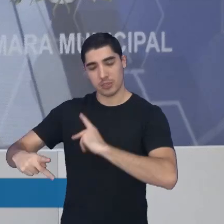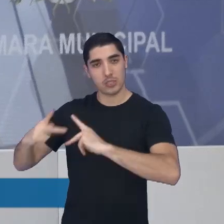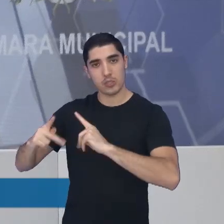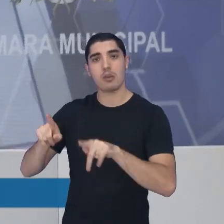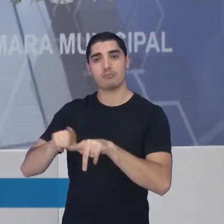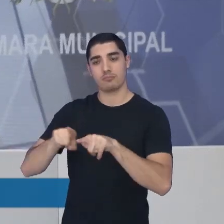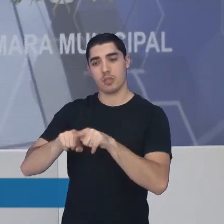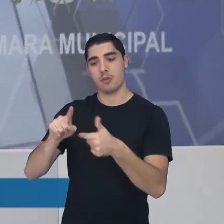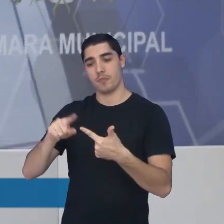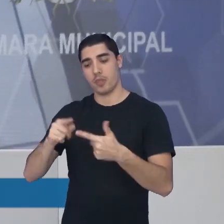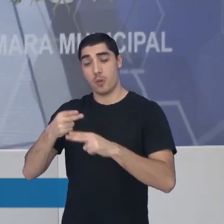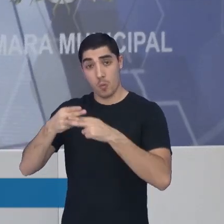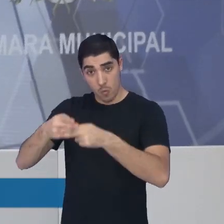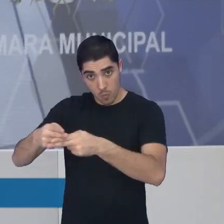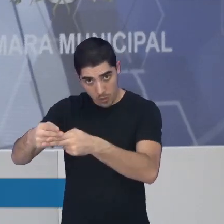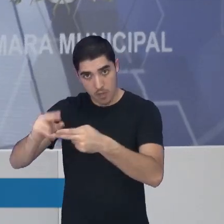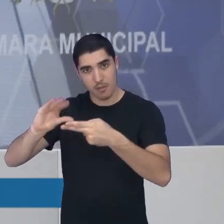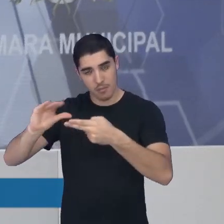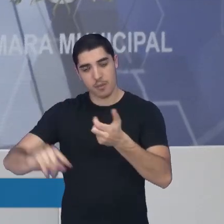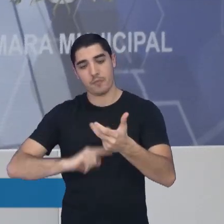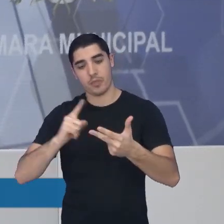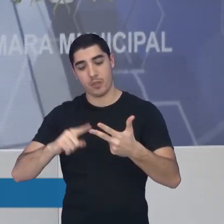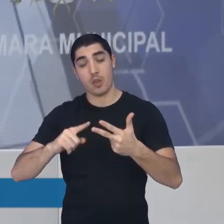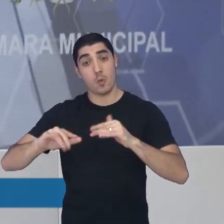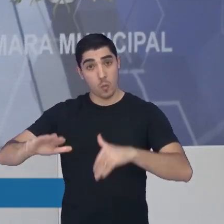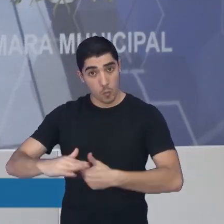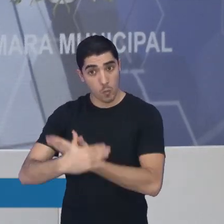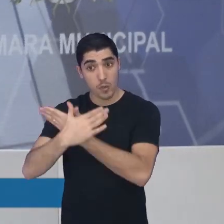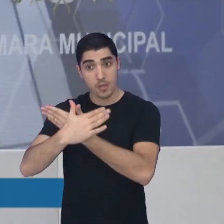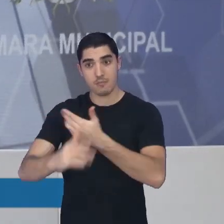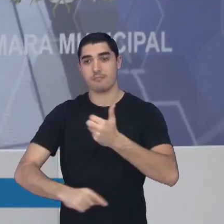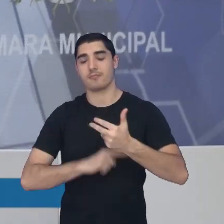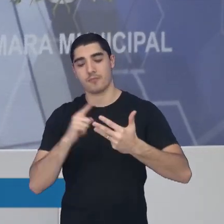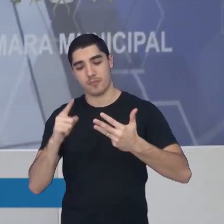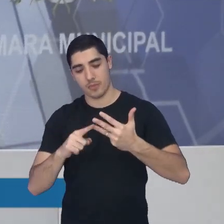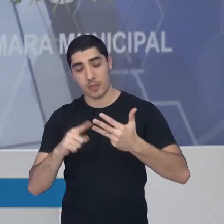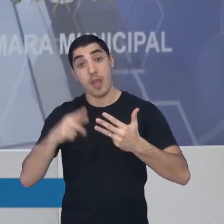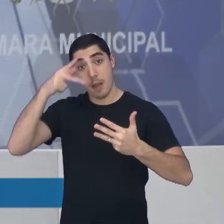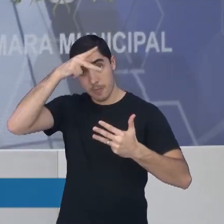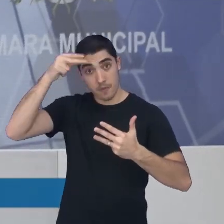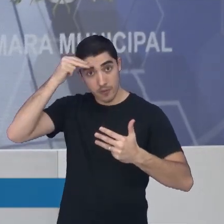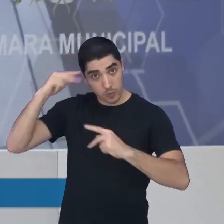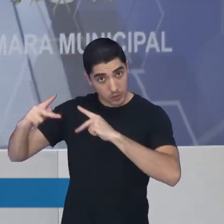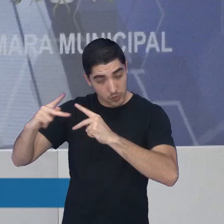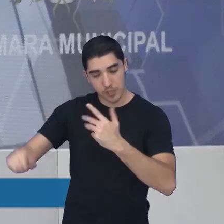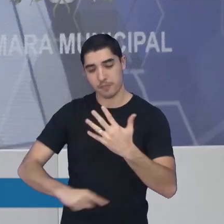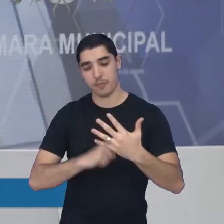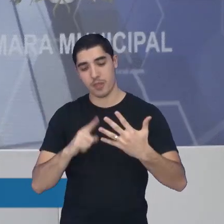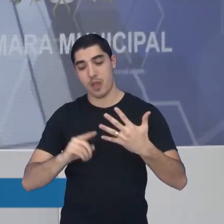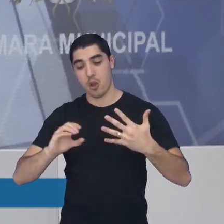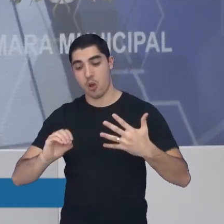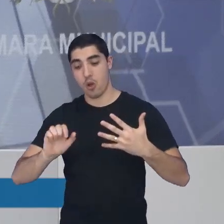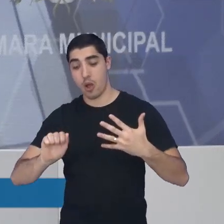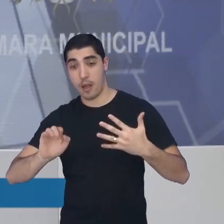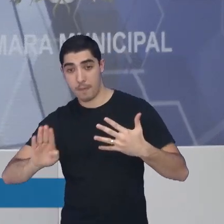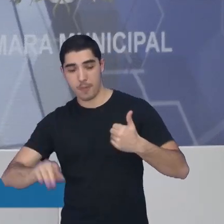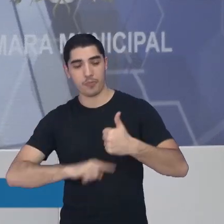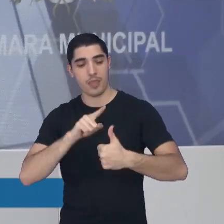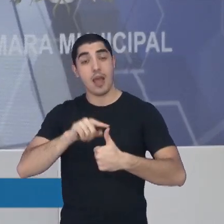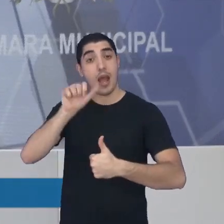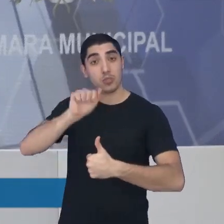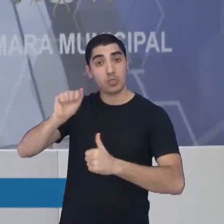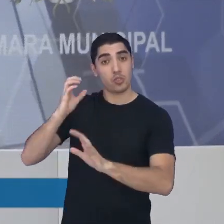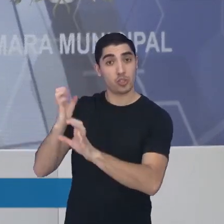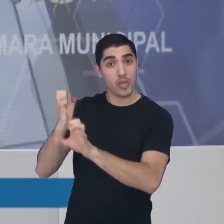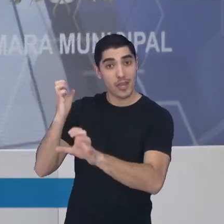INPE, o ITA, a Prefeitura Municipal de São José dos Campos, a OAB, a Associação dos Engenheiros e Arquitetos de